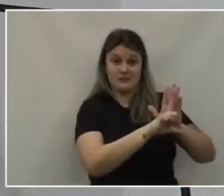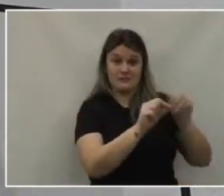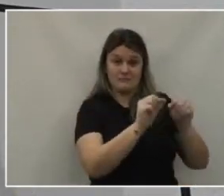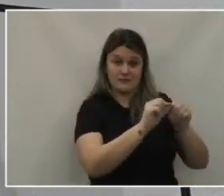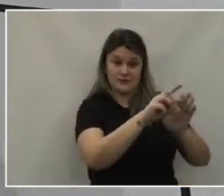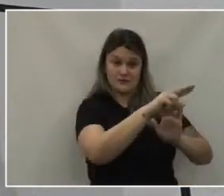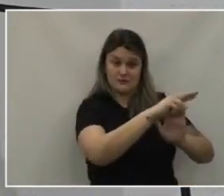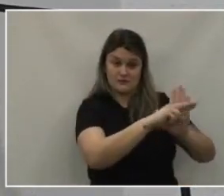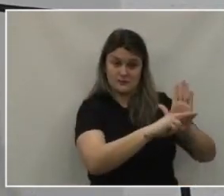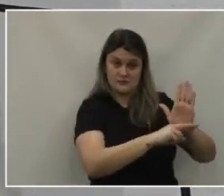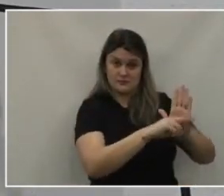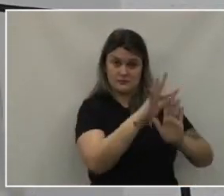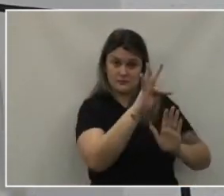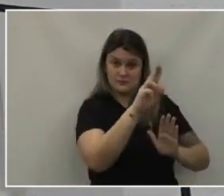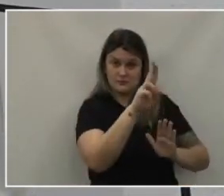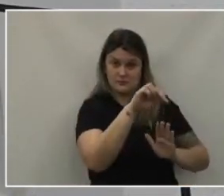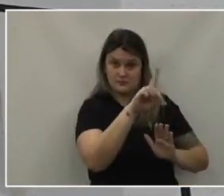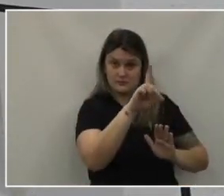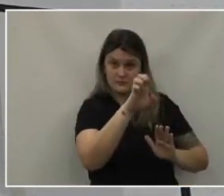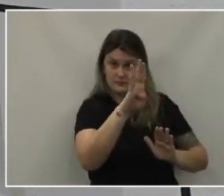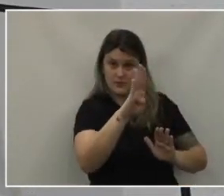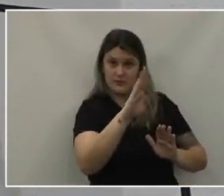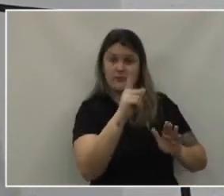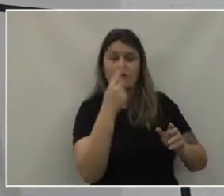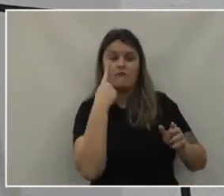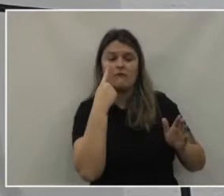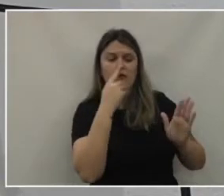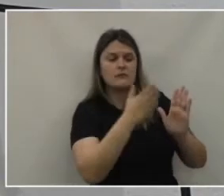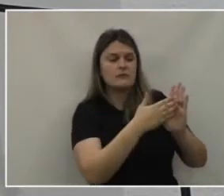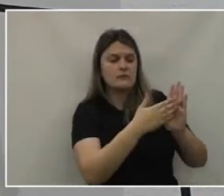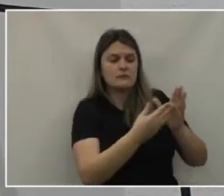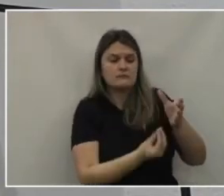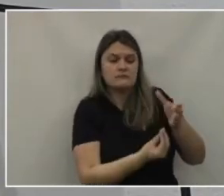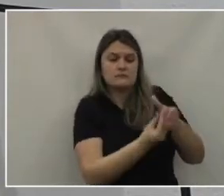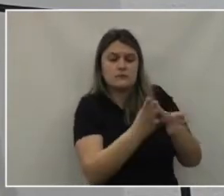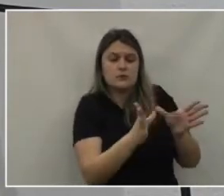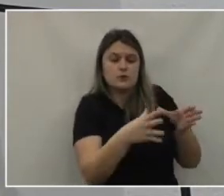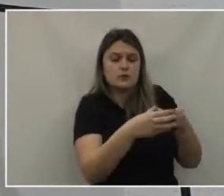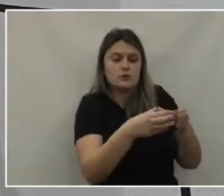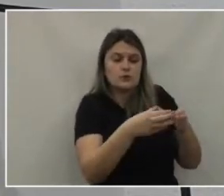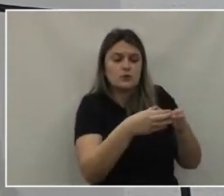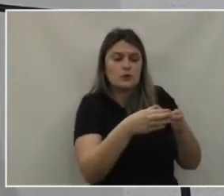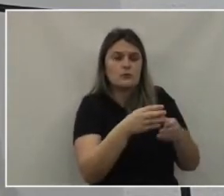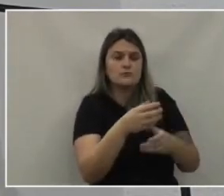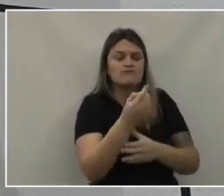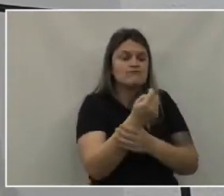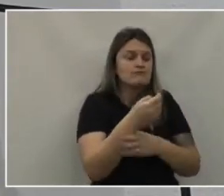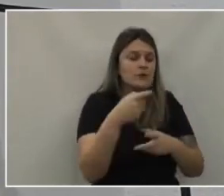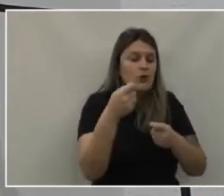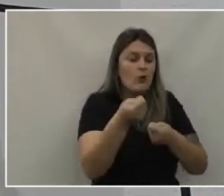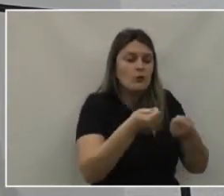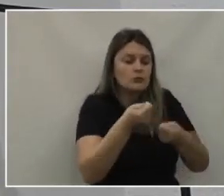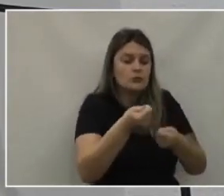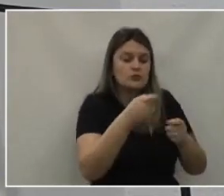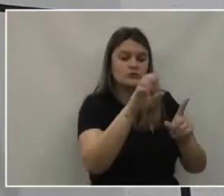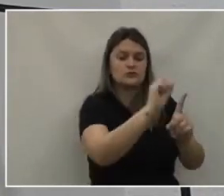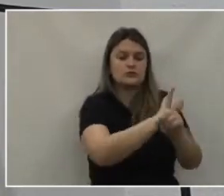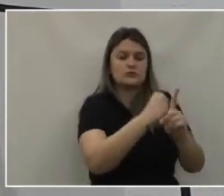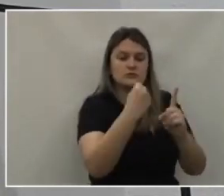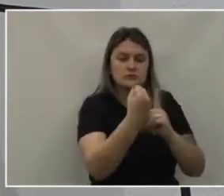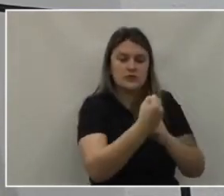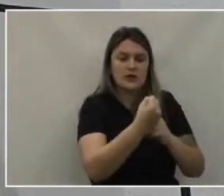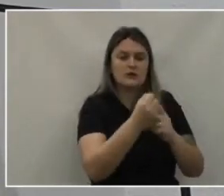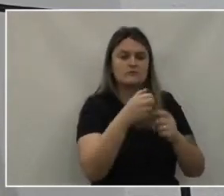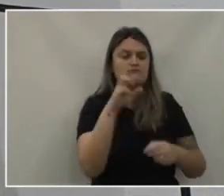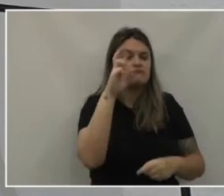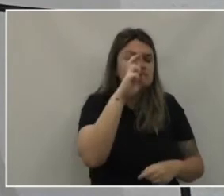regulamenta o Fundeb prevê a criação de um conselho de acompanhamento e controle social em todos os